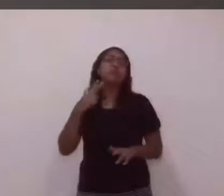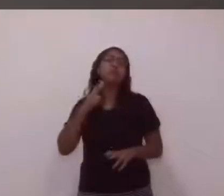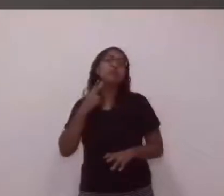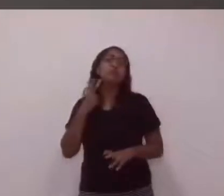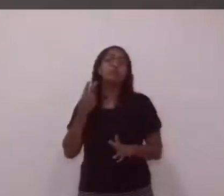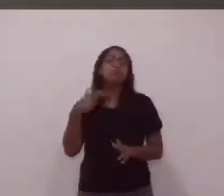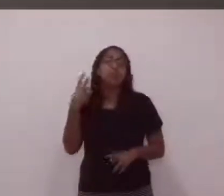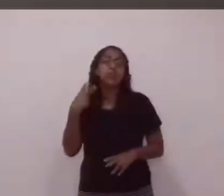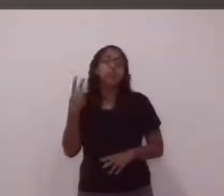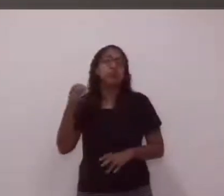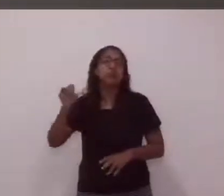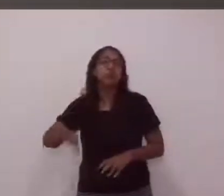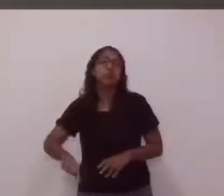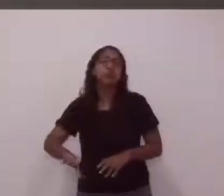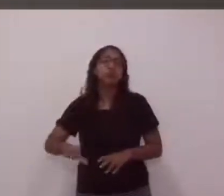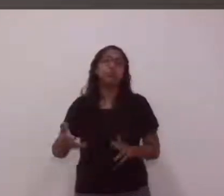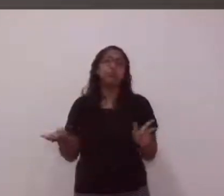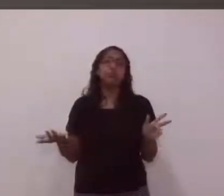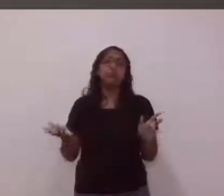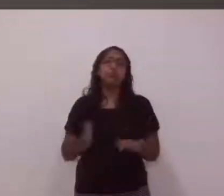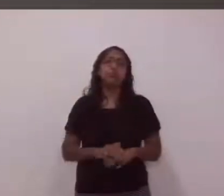aqui precisa discutir